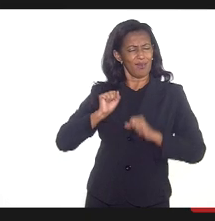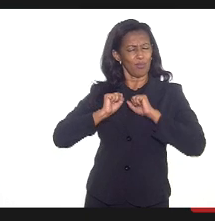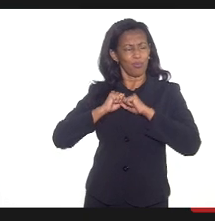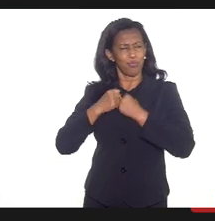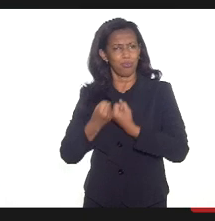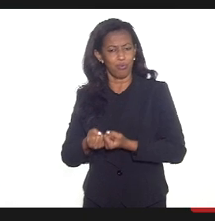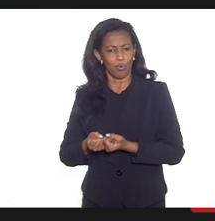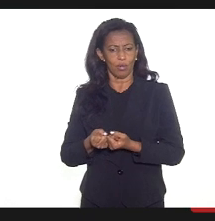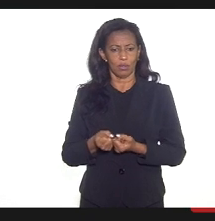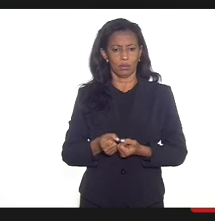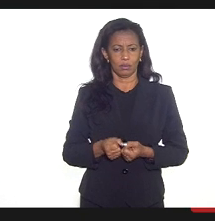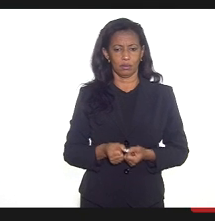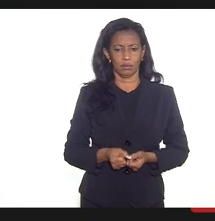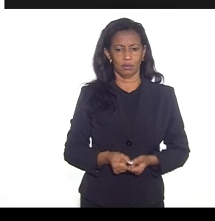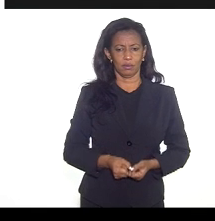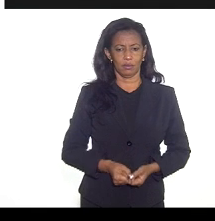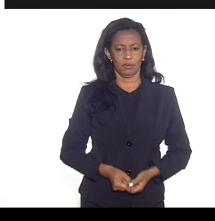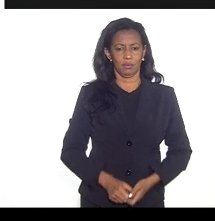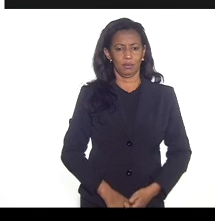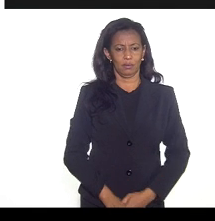potencialidades,